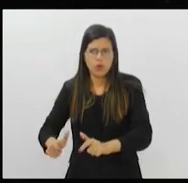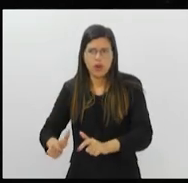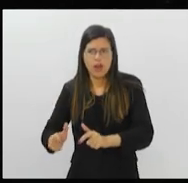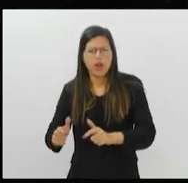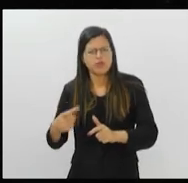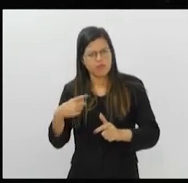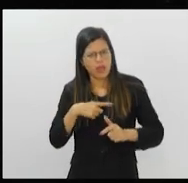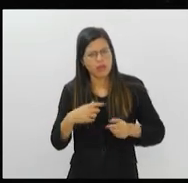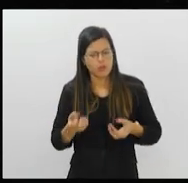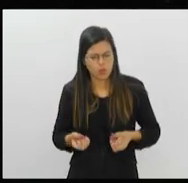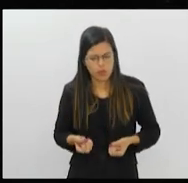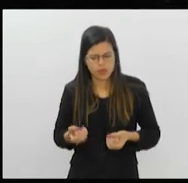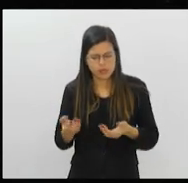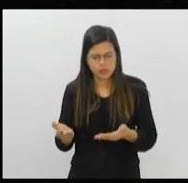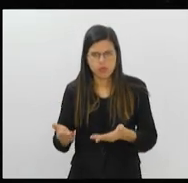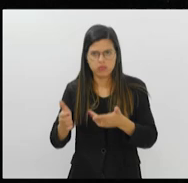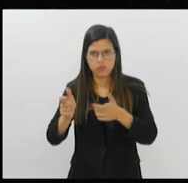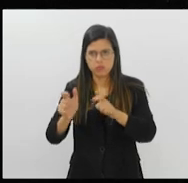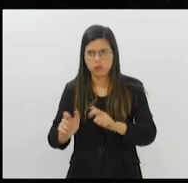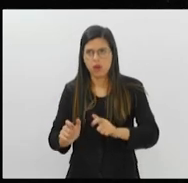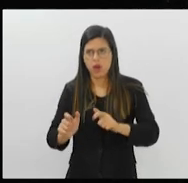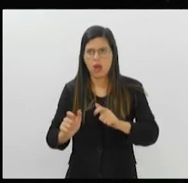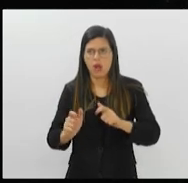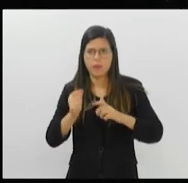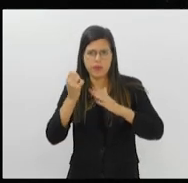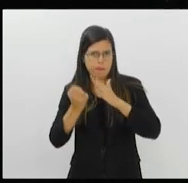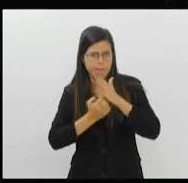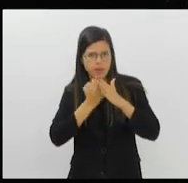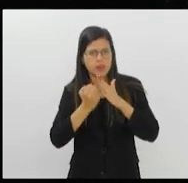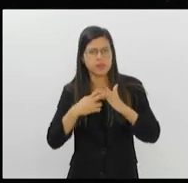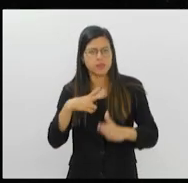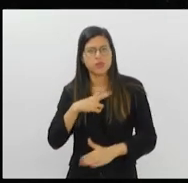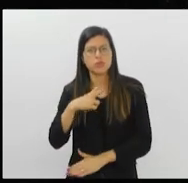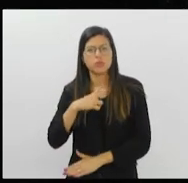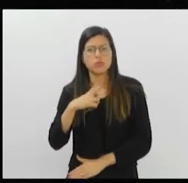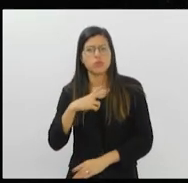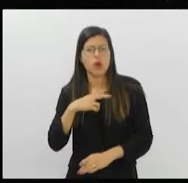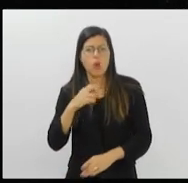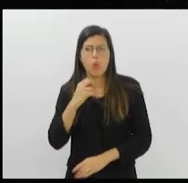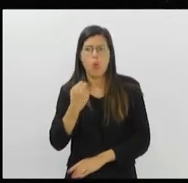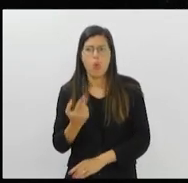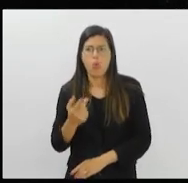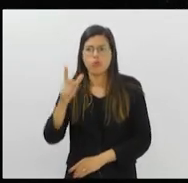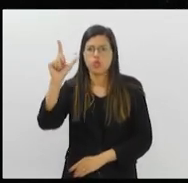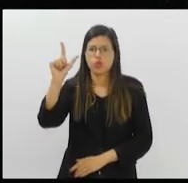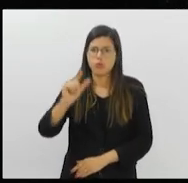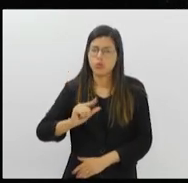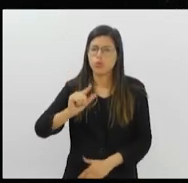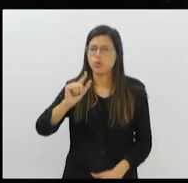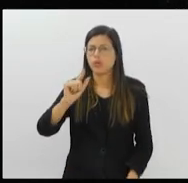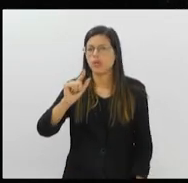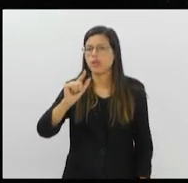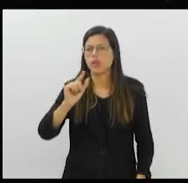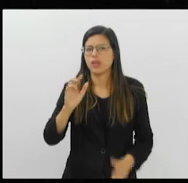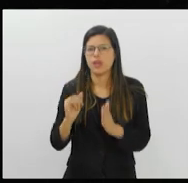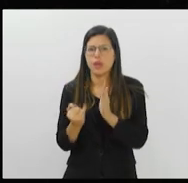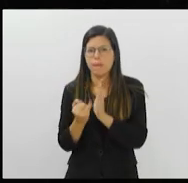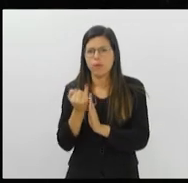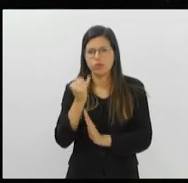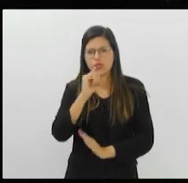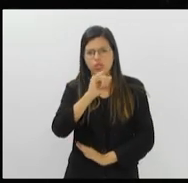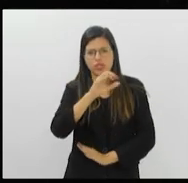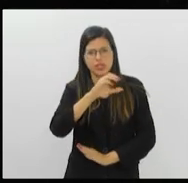de terras por empresários privados, quer seja na redução de alíquota de ISS,